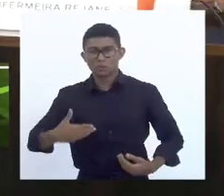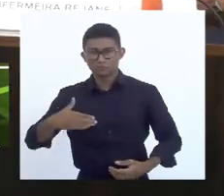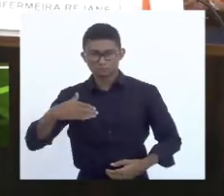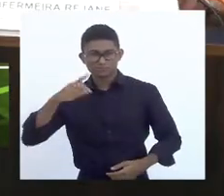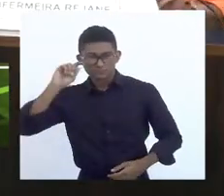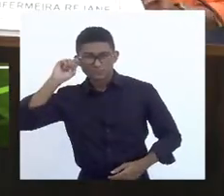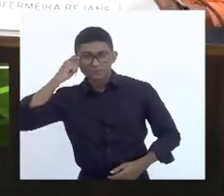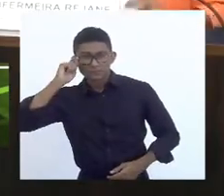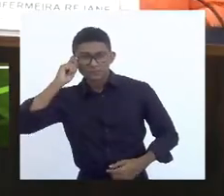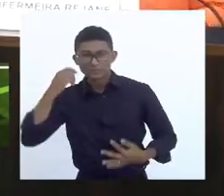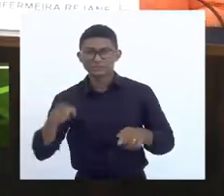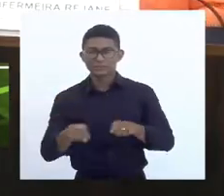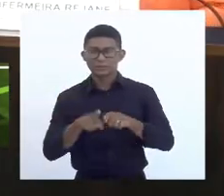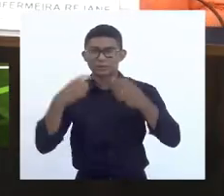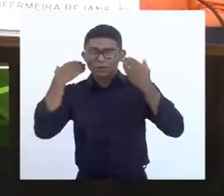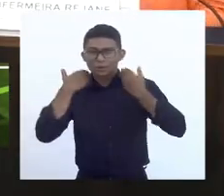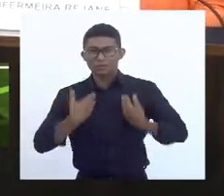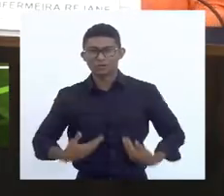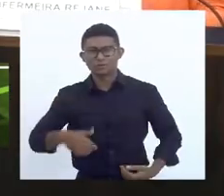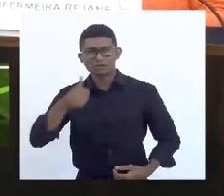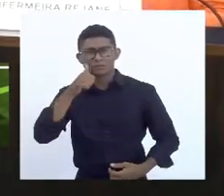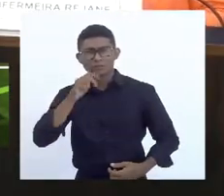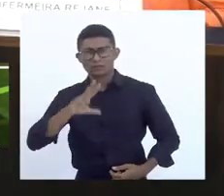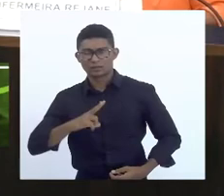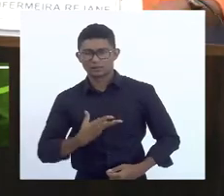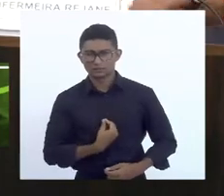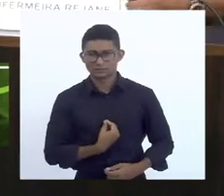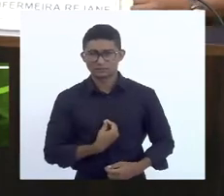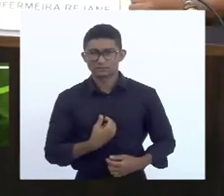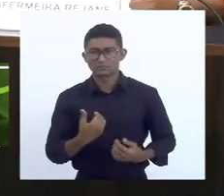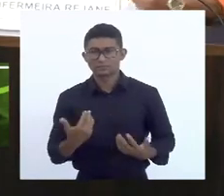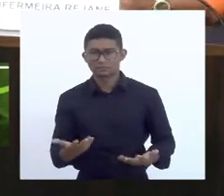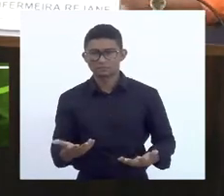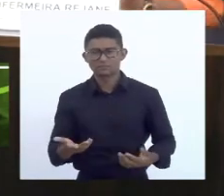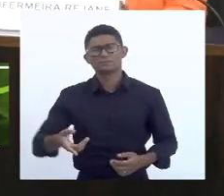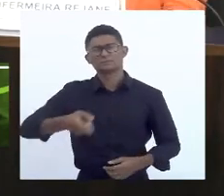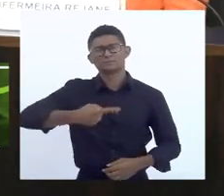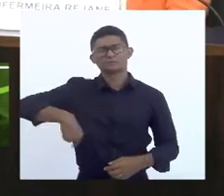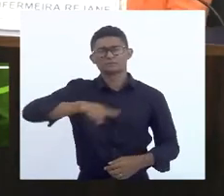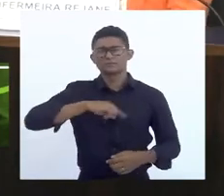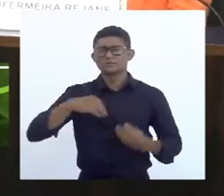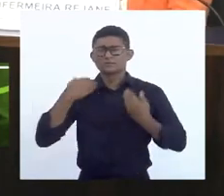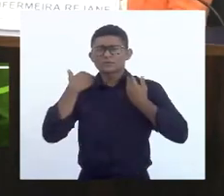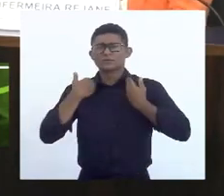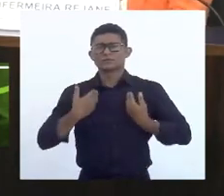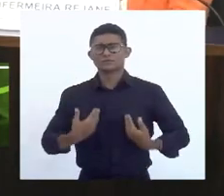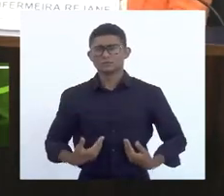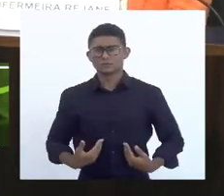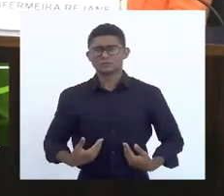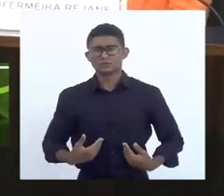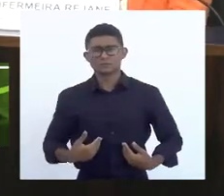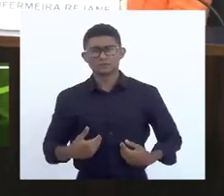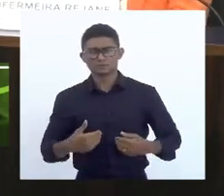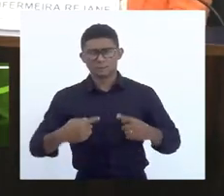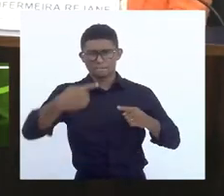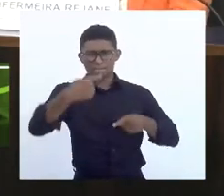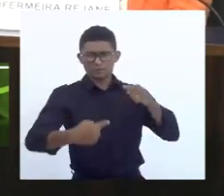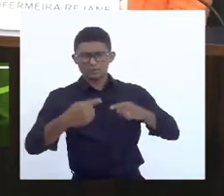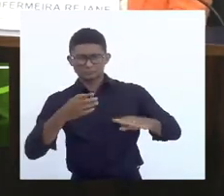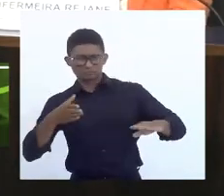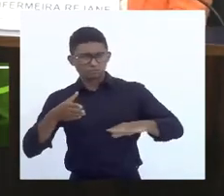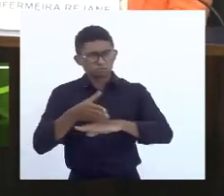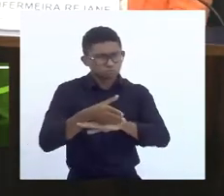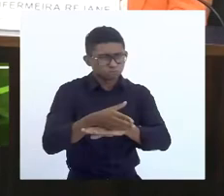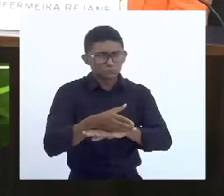também corpo de mulheres travestis e transexuais, porque o nosso corpo dentro do parlamento é